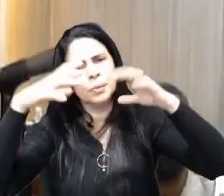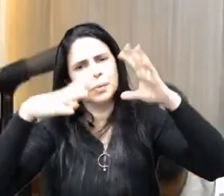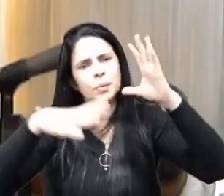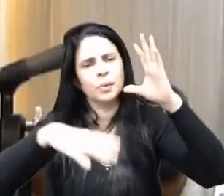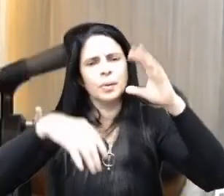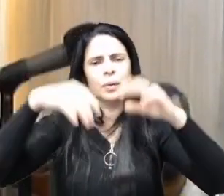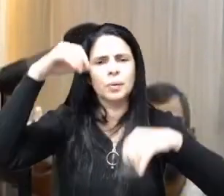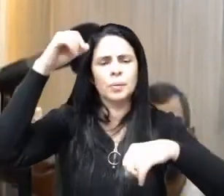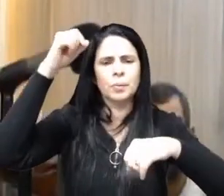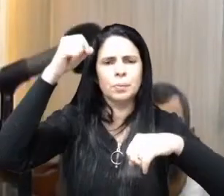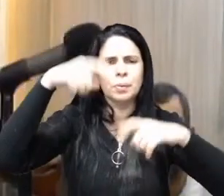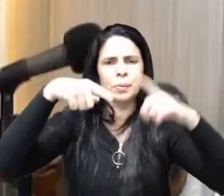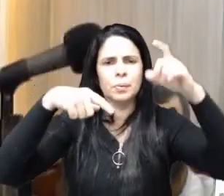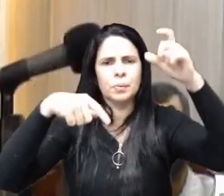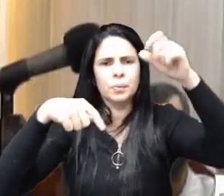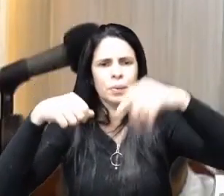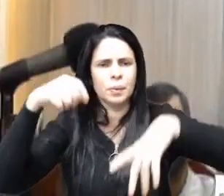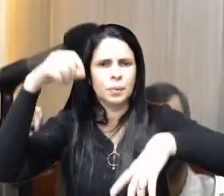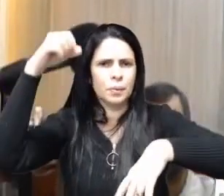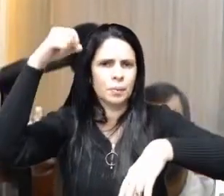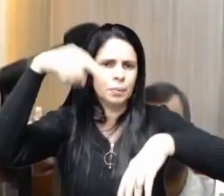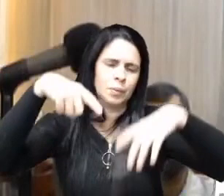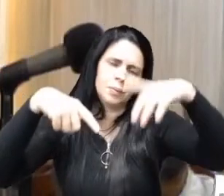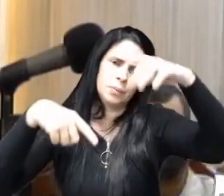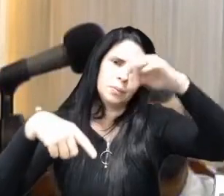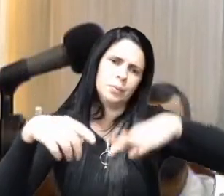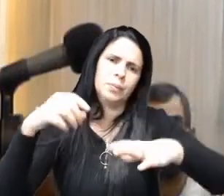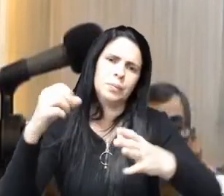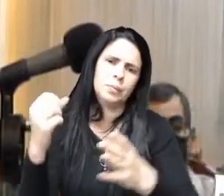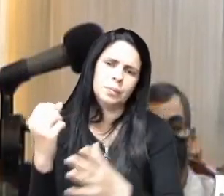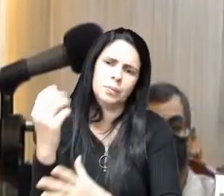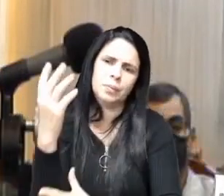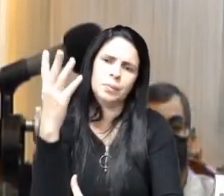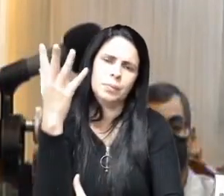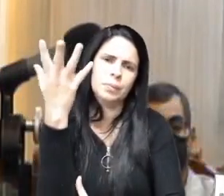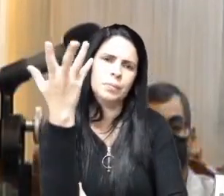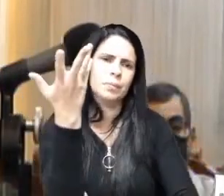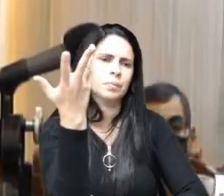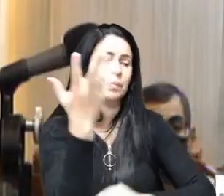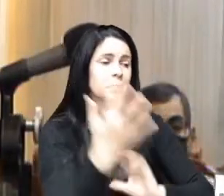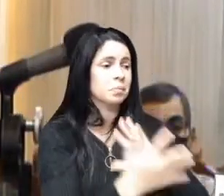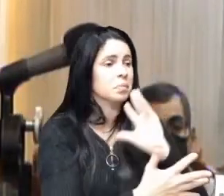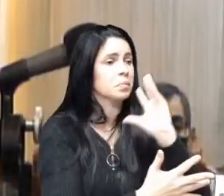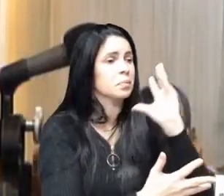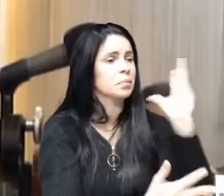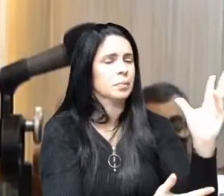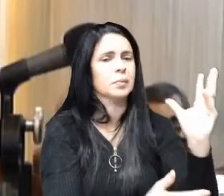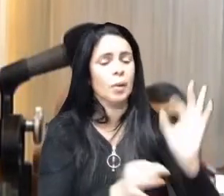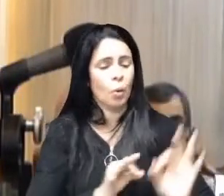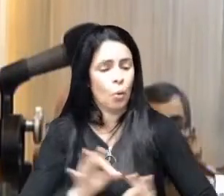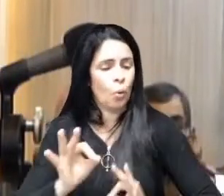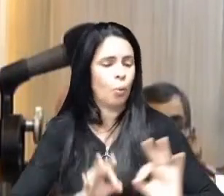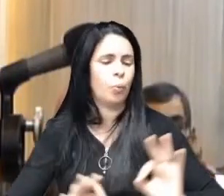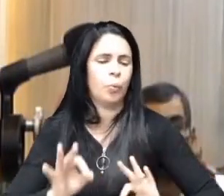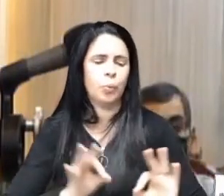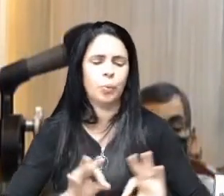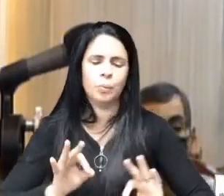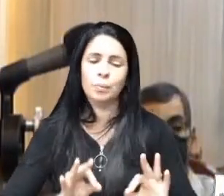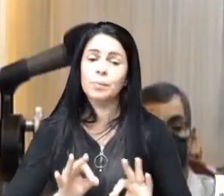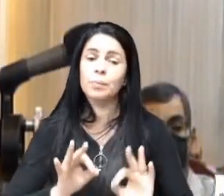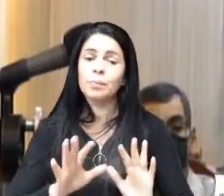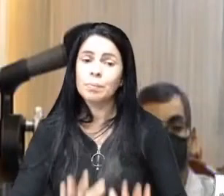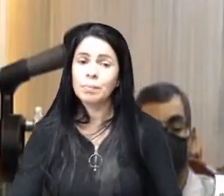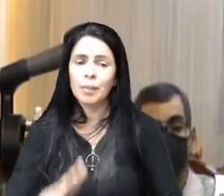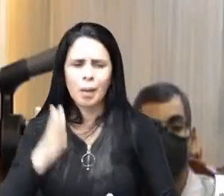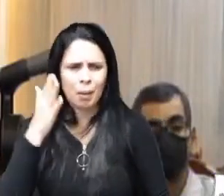Manda aquela chuva que amadurece o fruto, que prepara o fruto para a colheita.